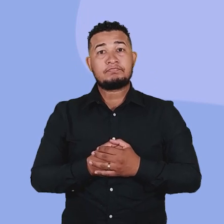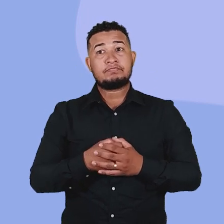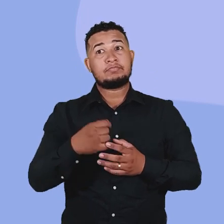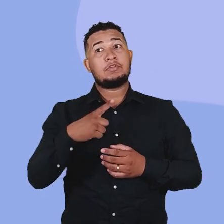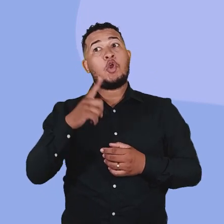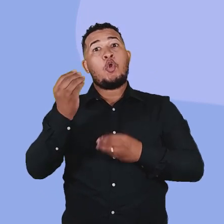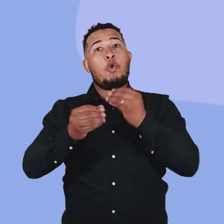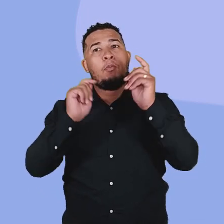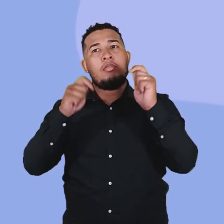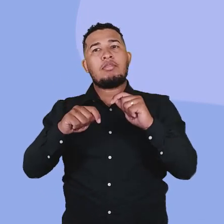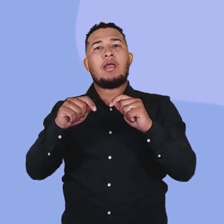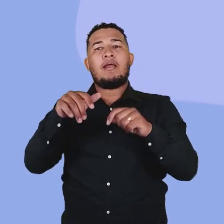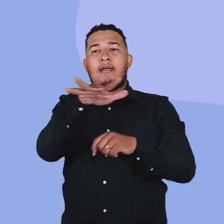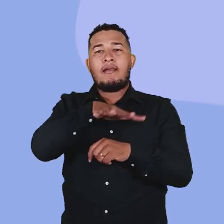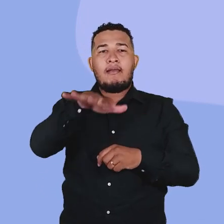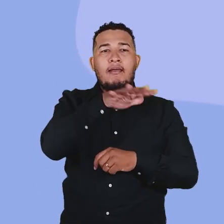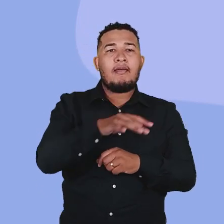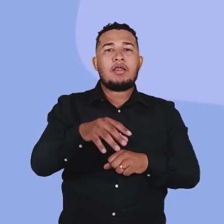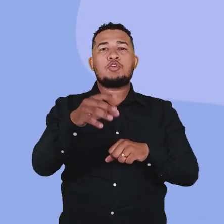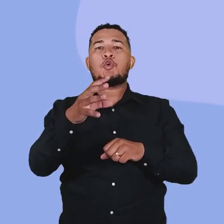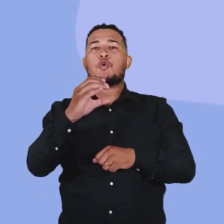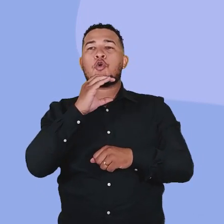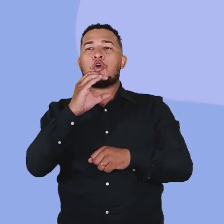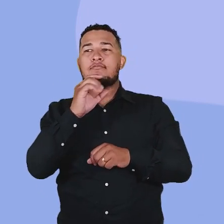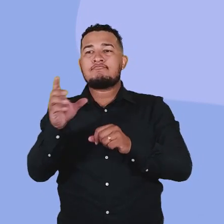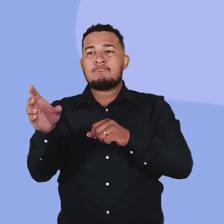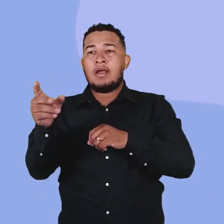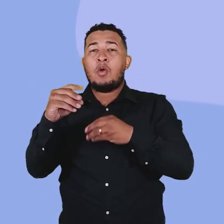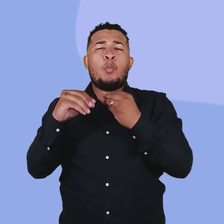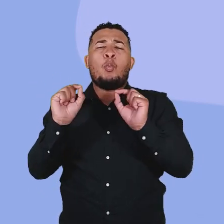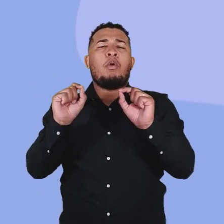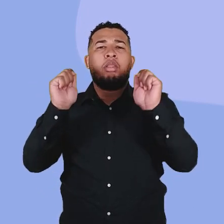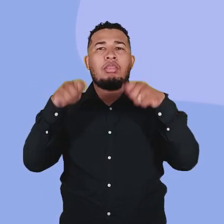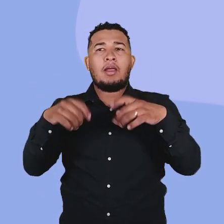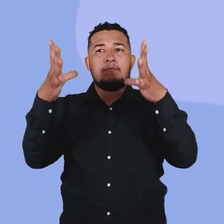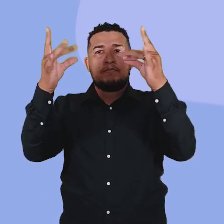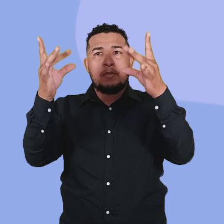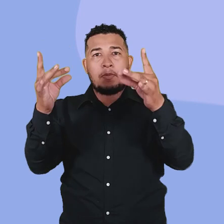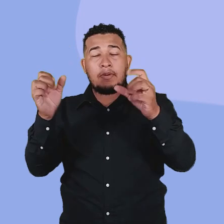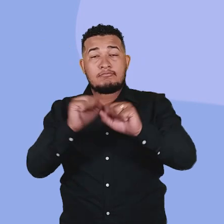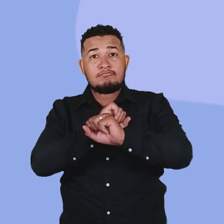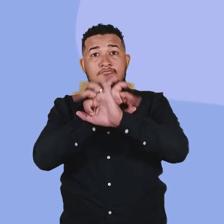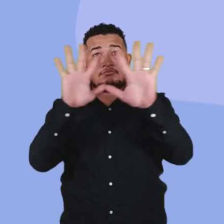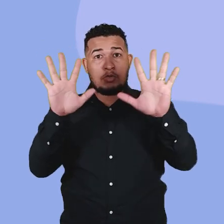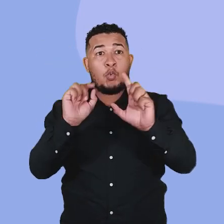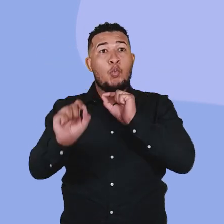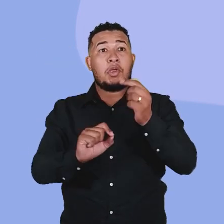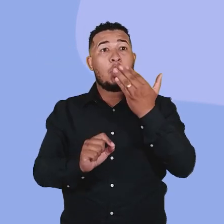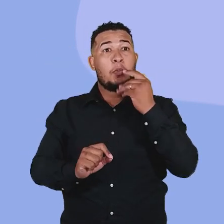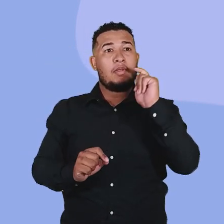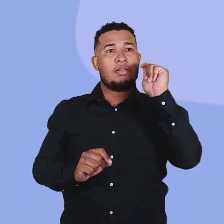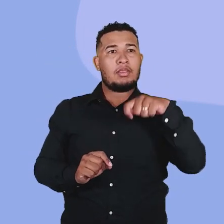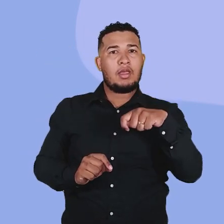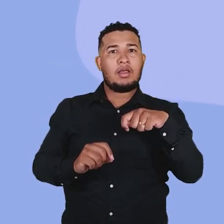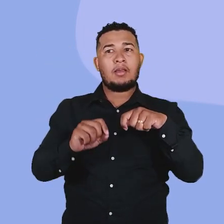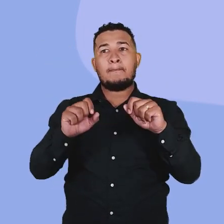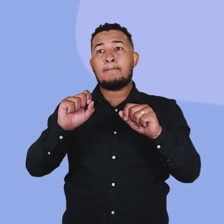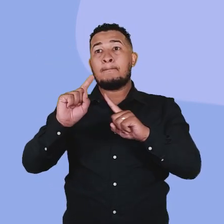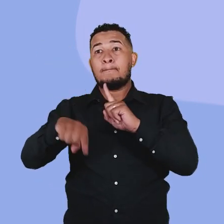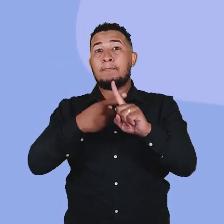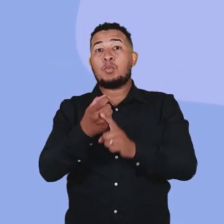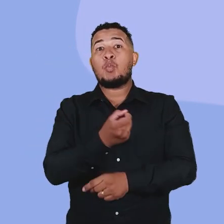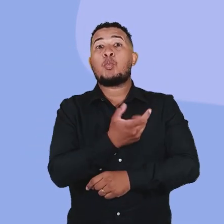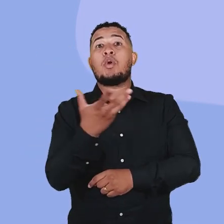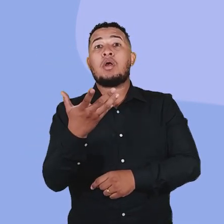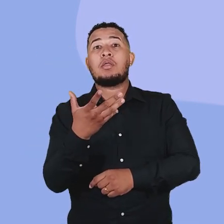de relacionar diferentes áreas de conhecimento. Quem define com propriedade o que devemos ou não comer e